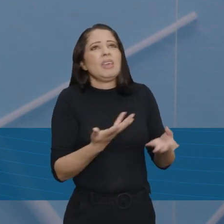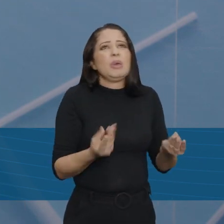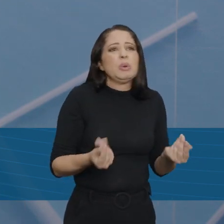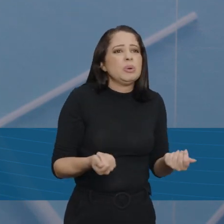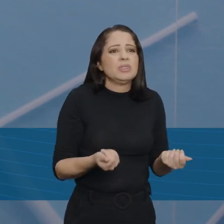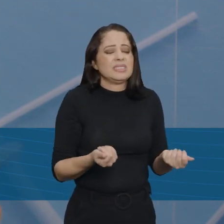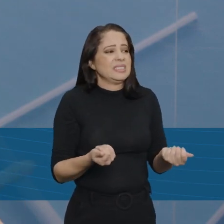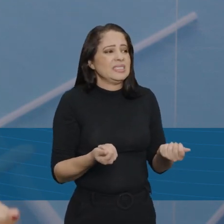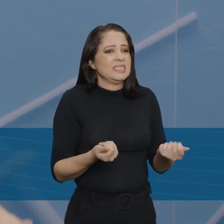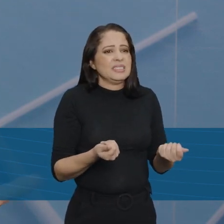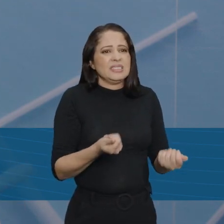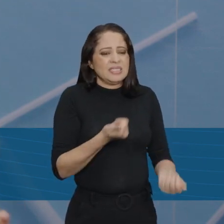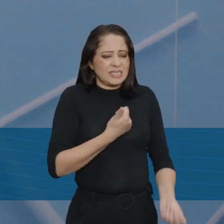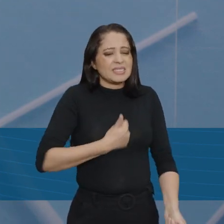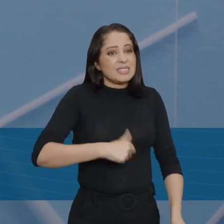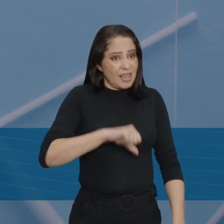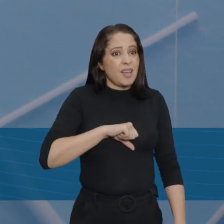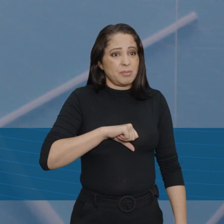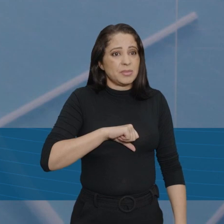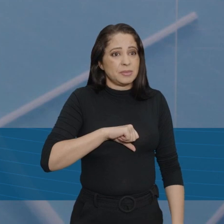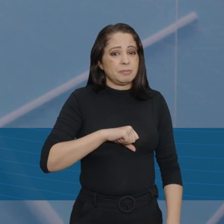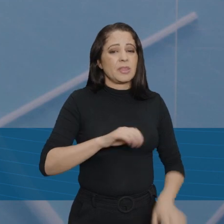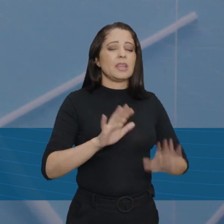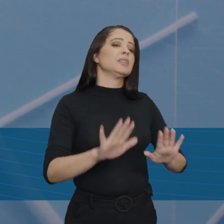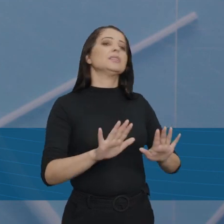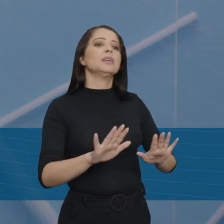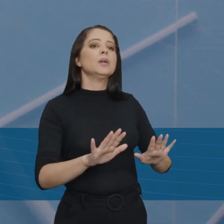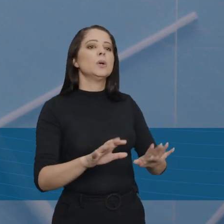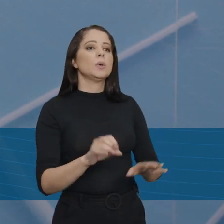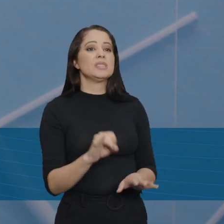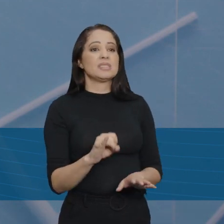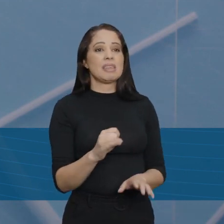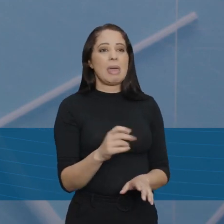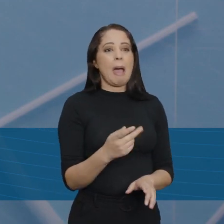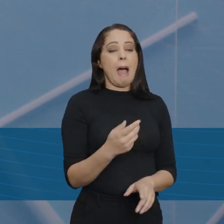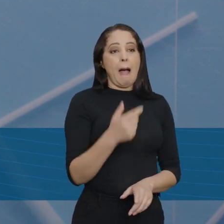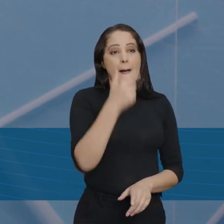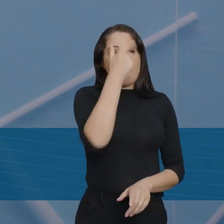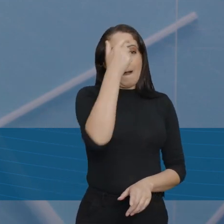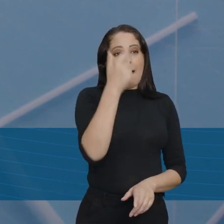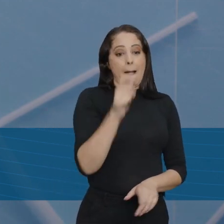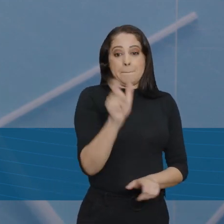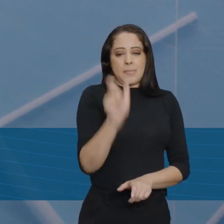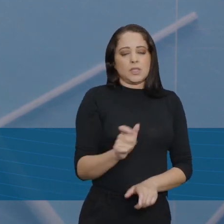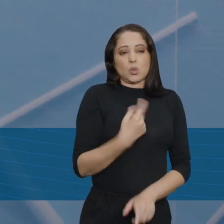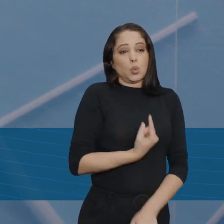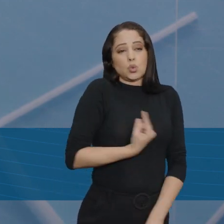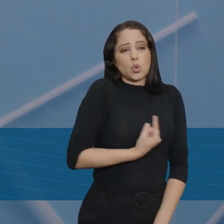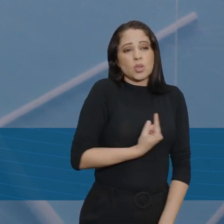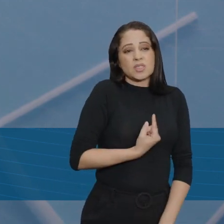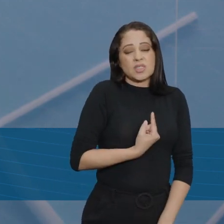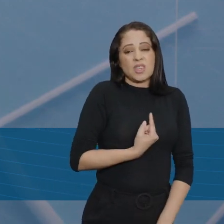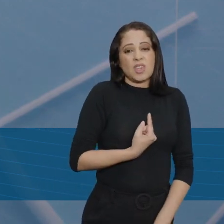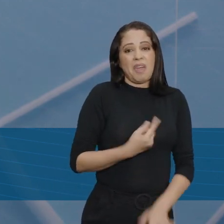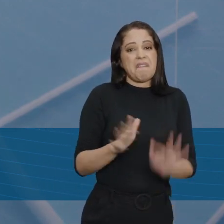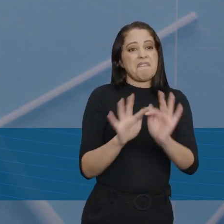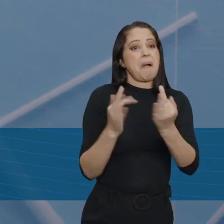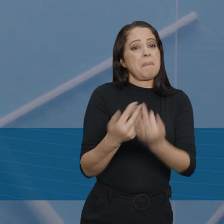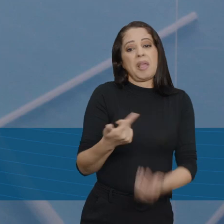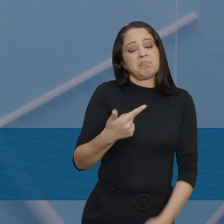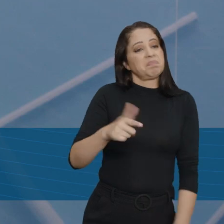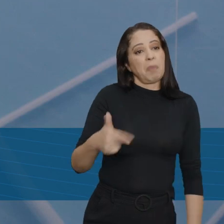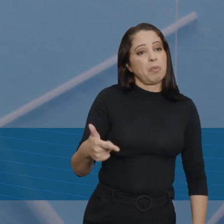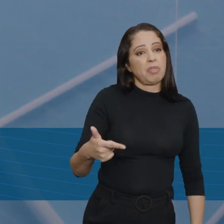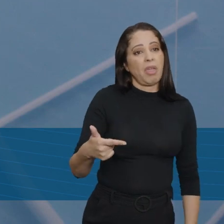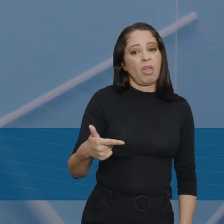até isso principalmente quando a pessoa não tem a quem recorrer, né? Não tem aí alguém na família, não